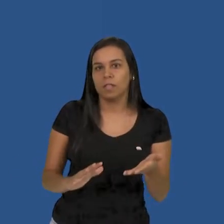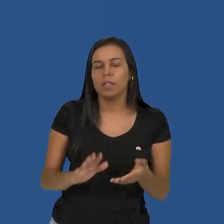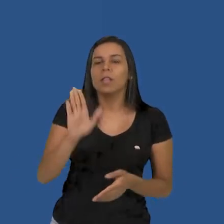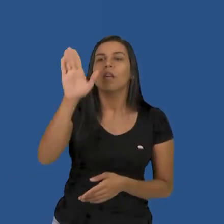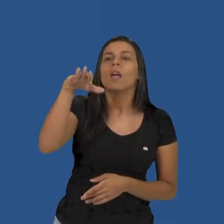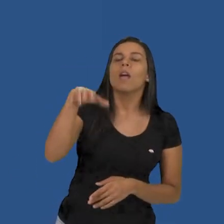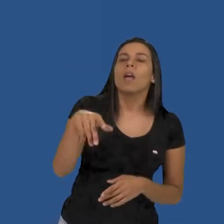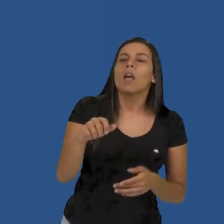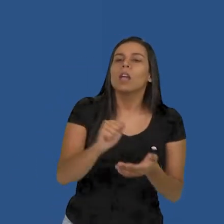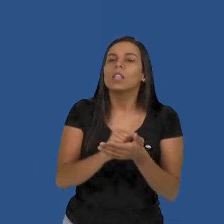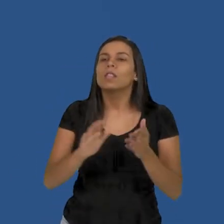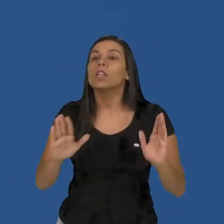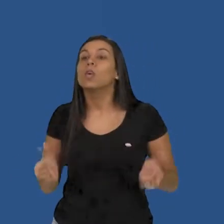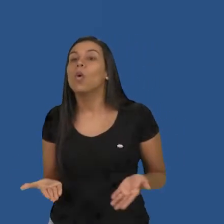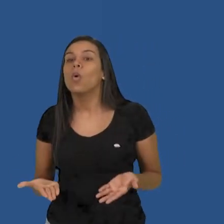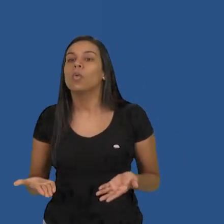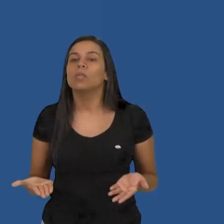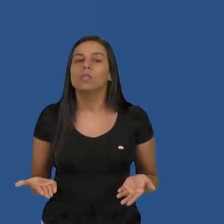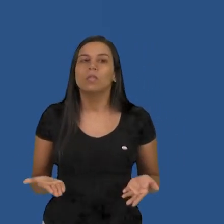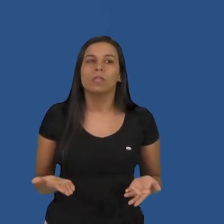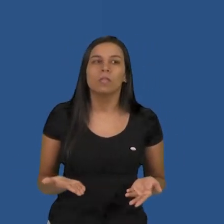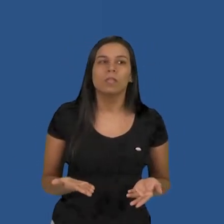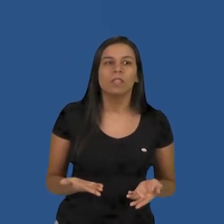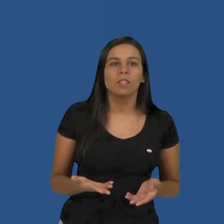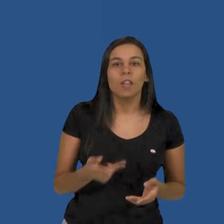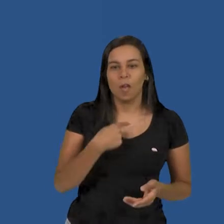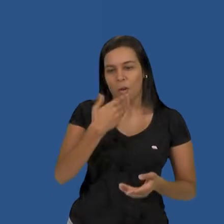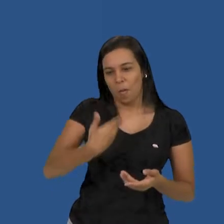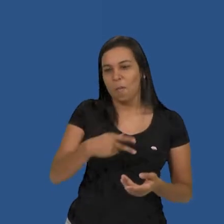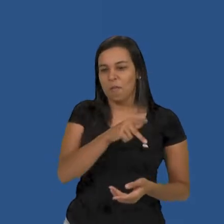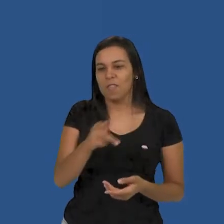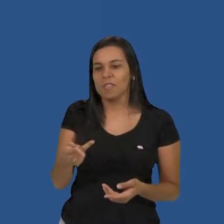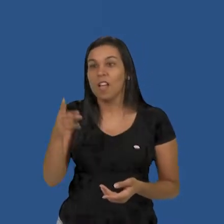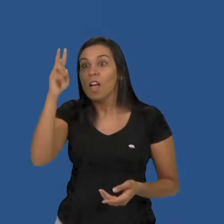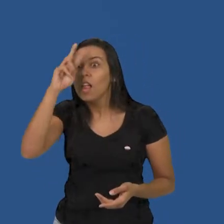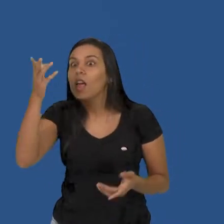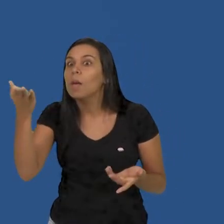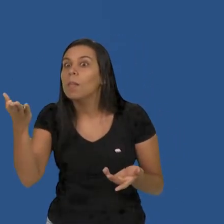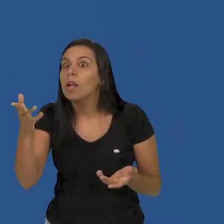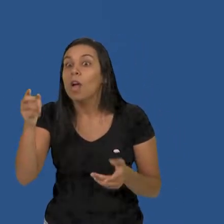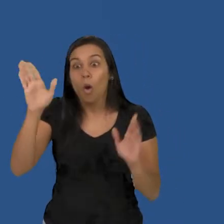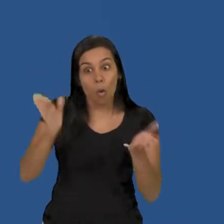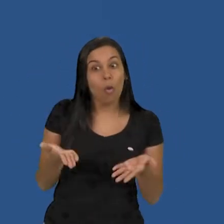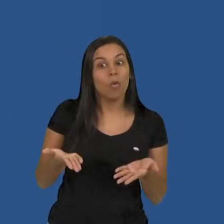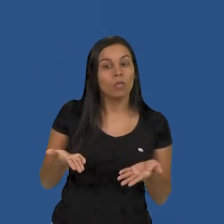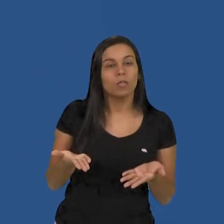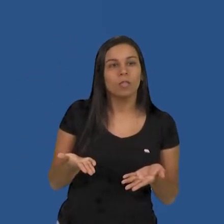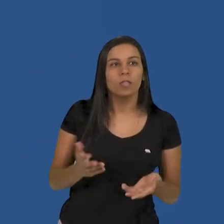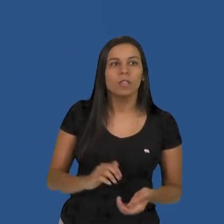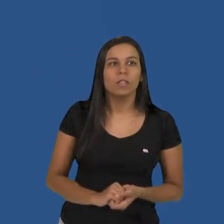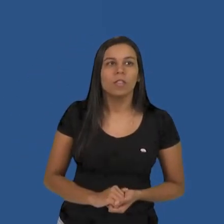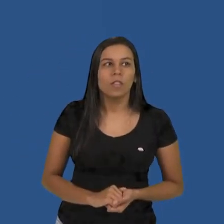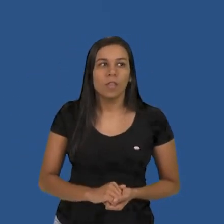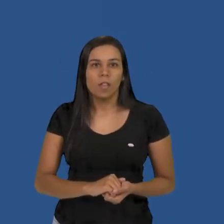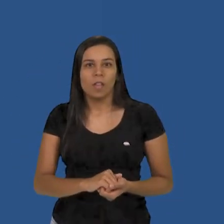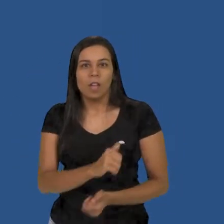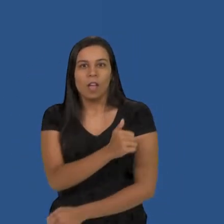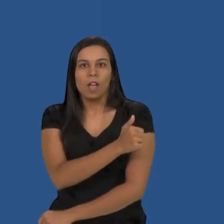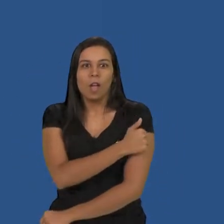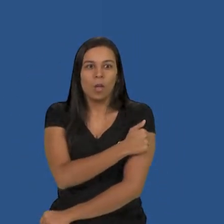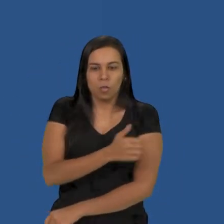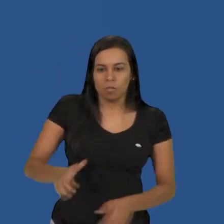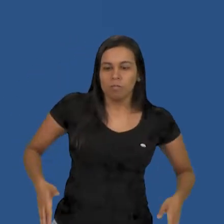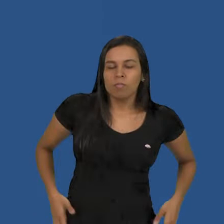hoje. Professor, eu estou professor em sala de aula, diga isso direto, está lembrado do trabalho, é para hoje, tá? E a aluninha vem aqui, mãozinha no bolso e diz,